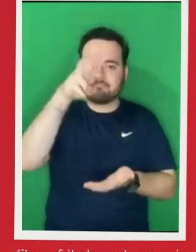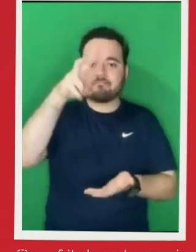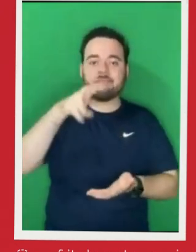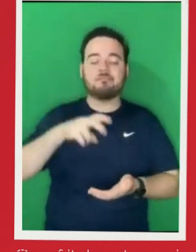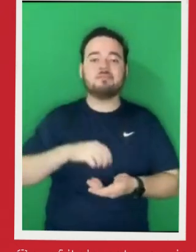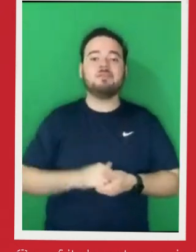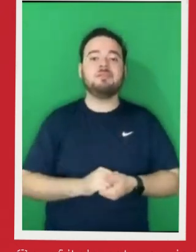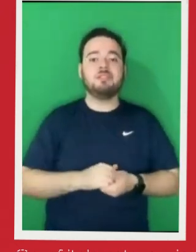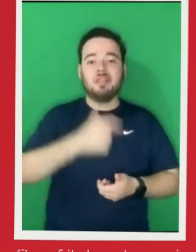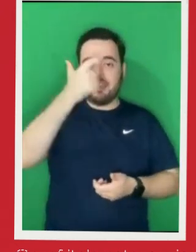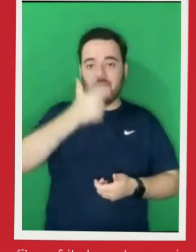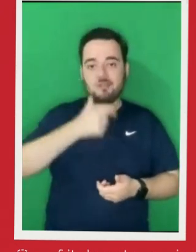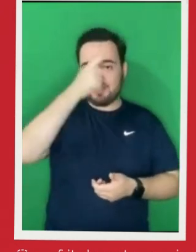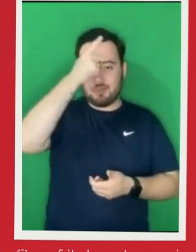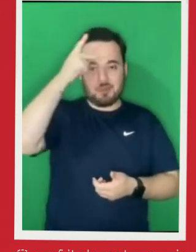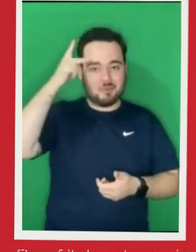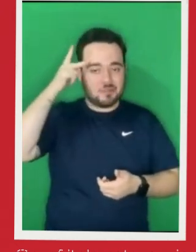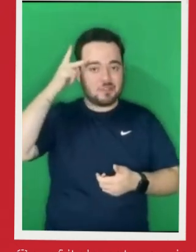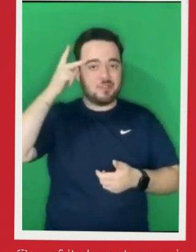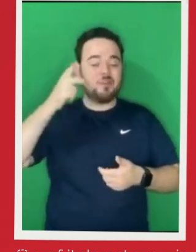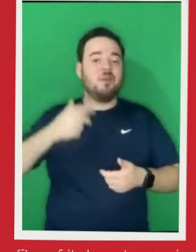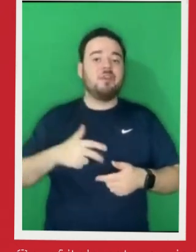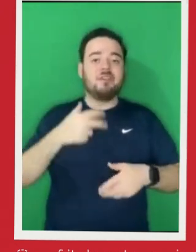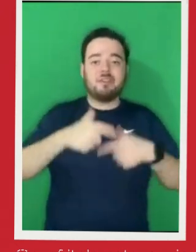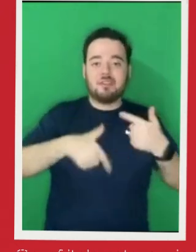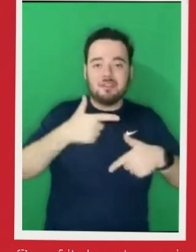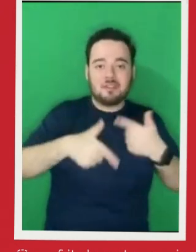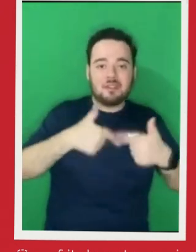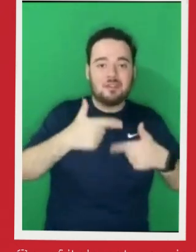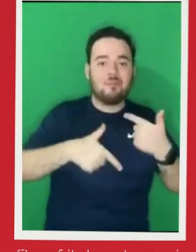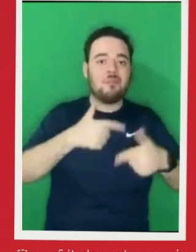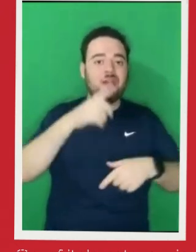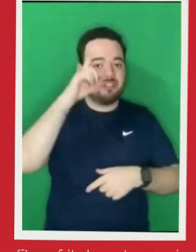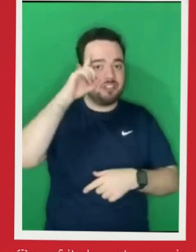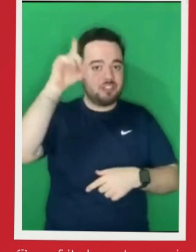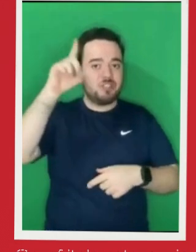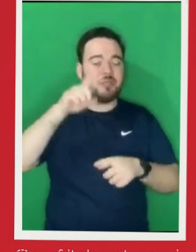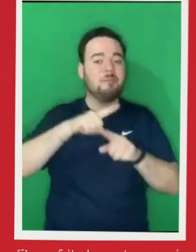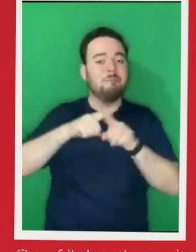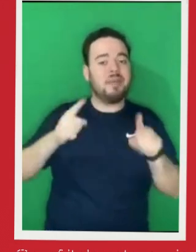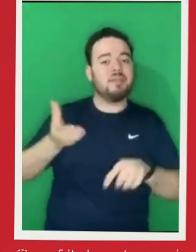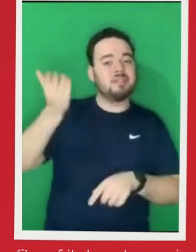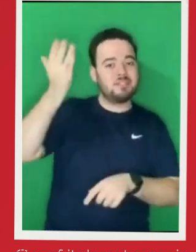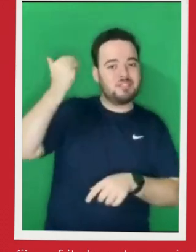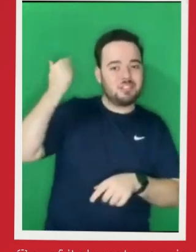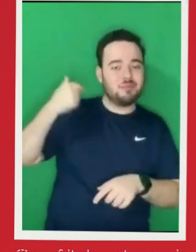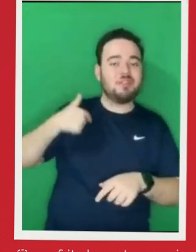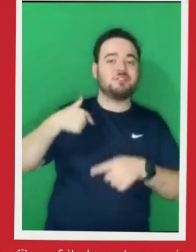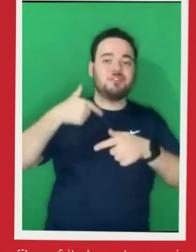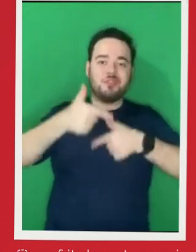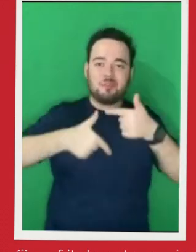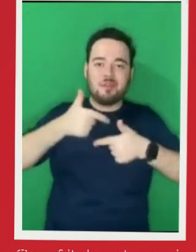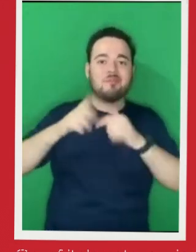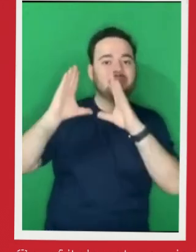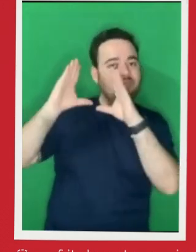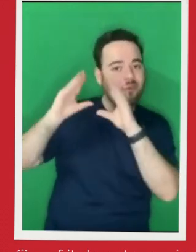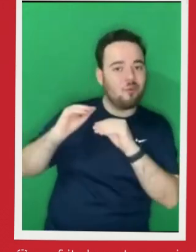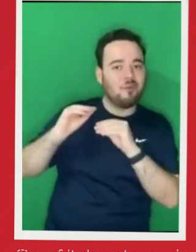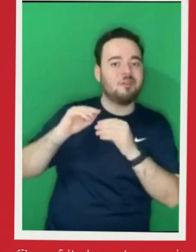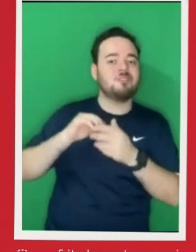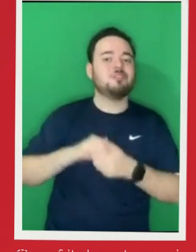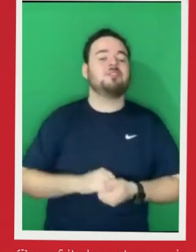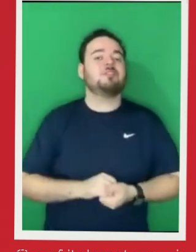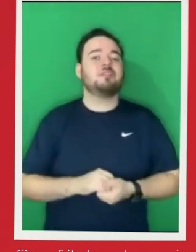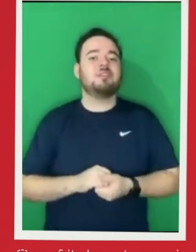estudar. Eu sou uma pessoa diurna, mas eu já tive momentos na minha vida em que eu fui noturna. Então os ritmos, eles